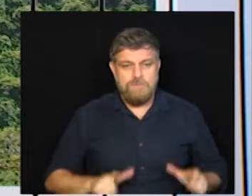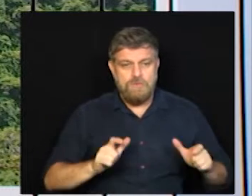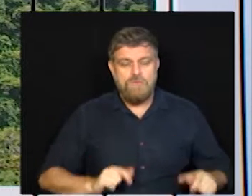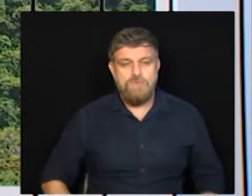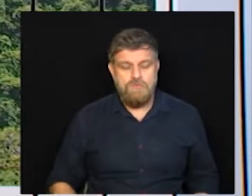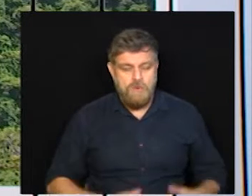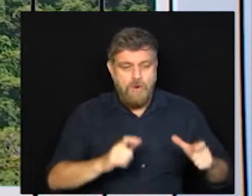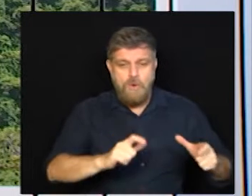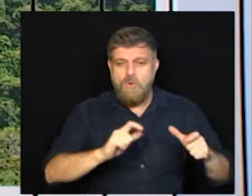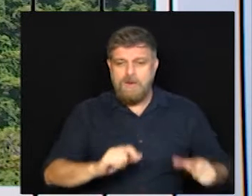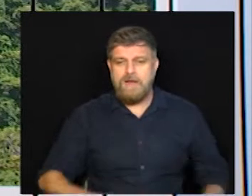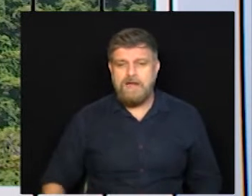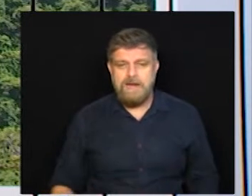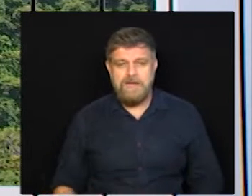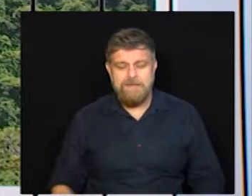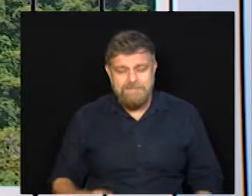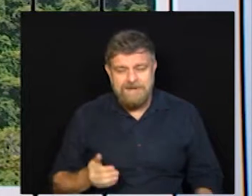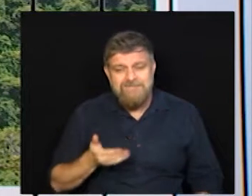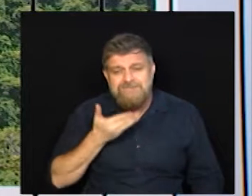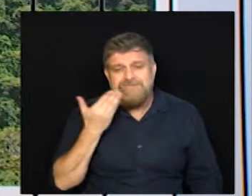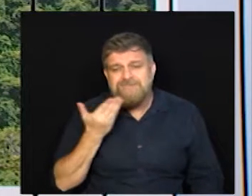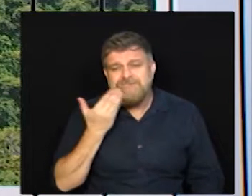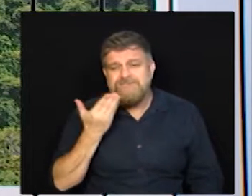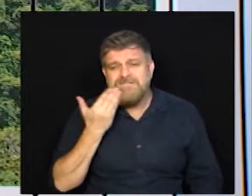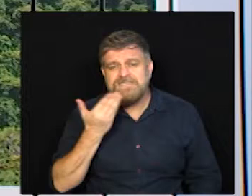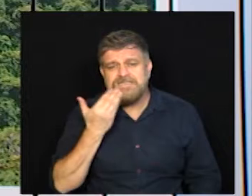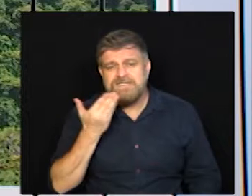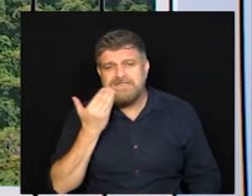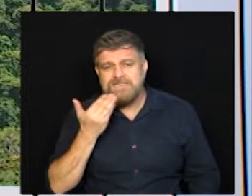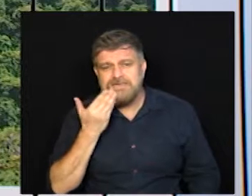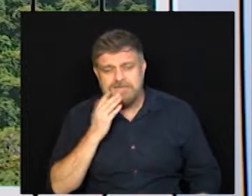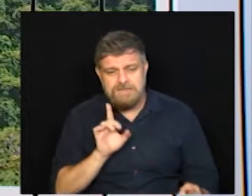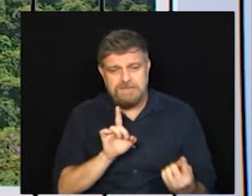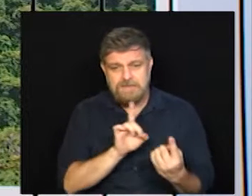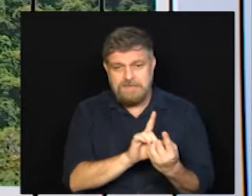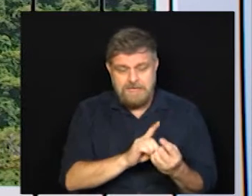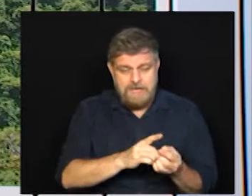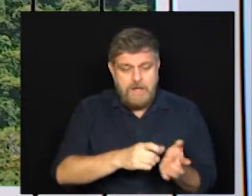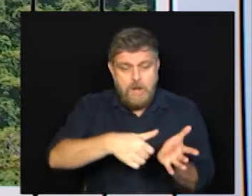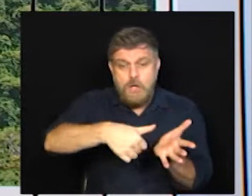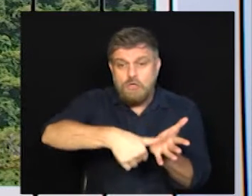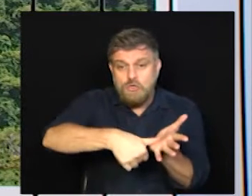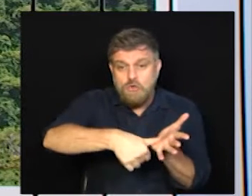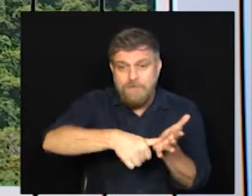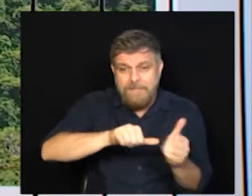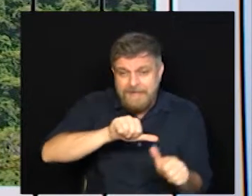facilitador da alteração de documento,